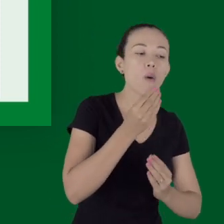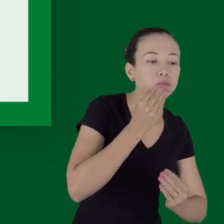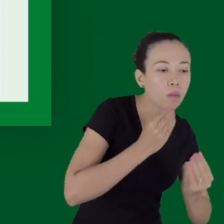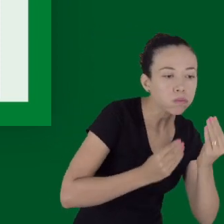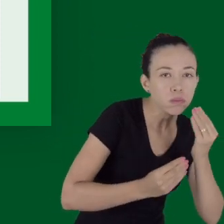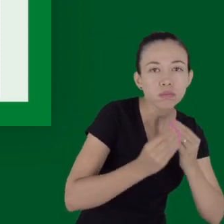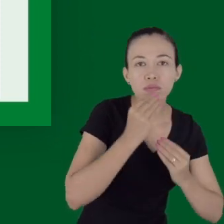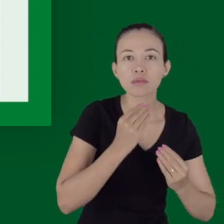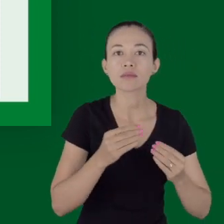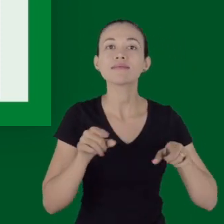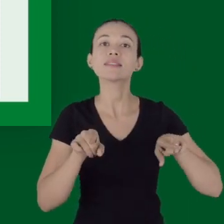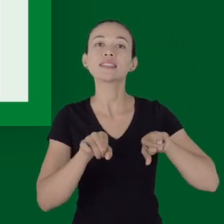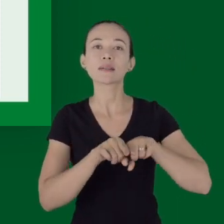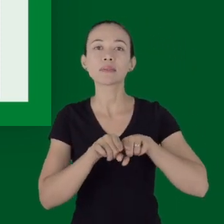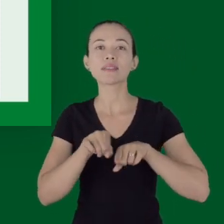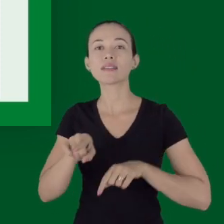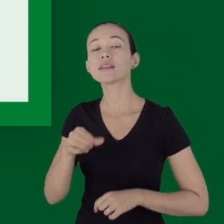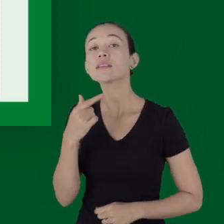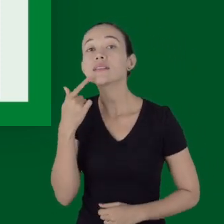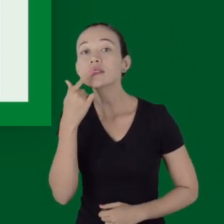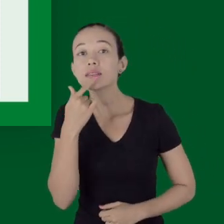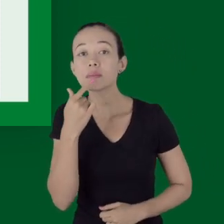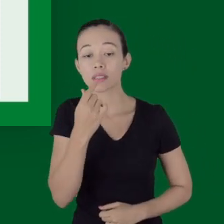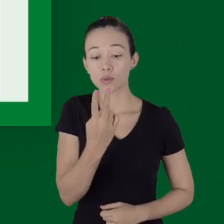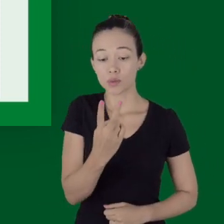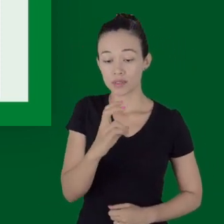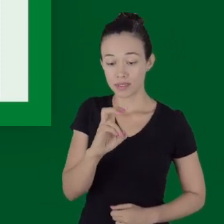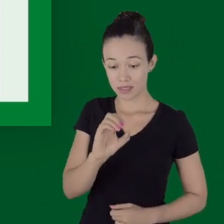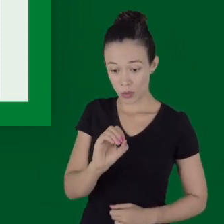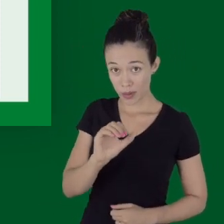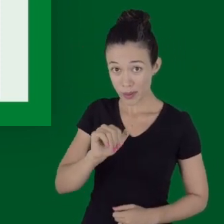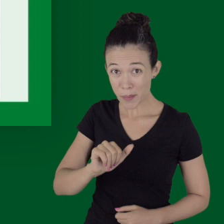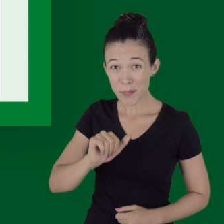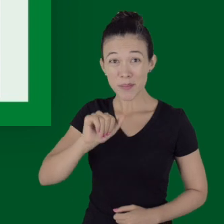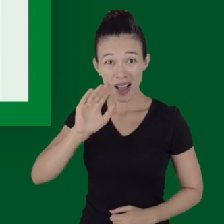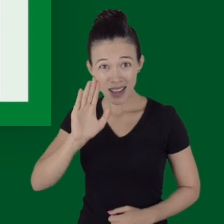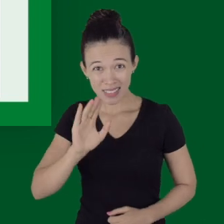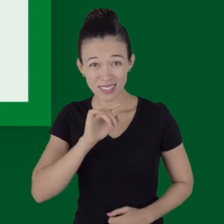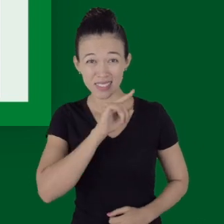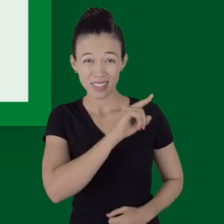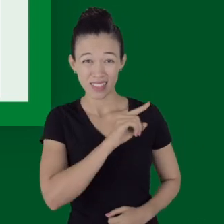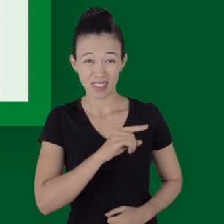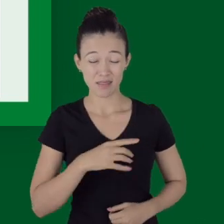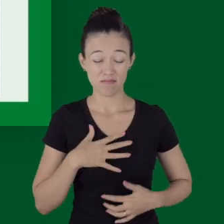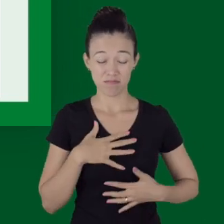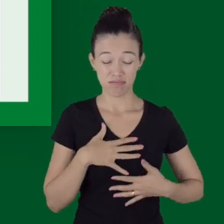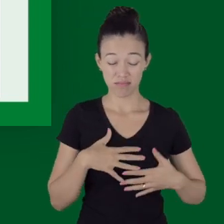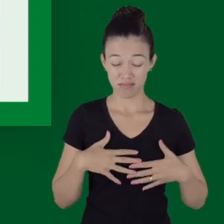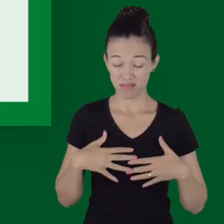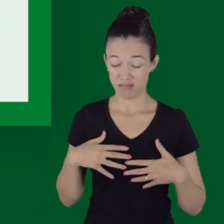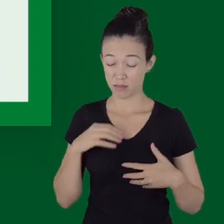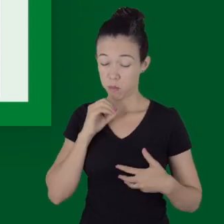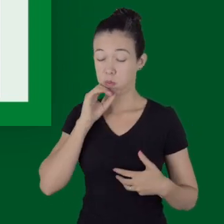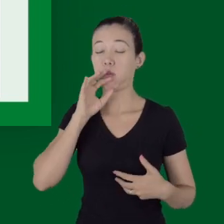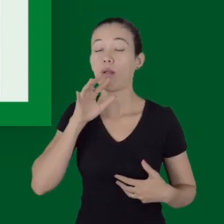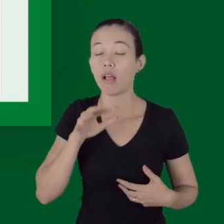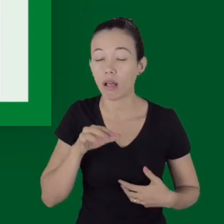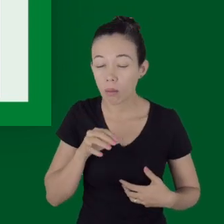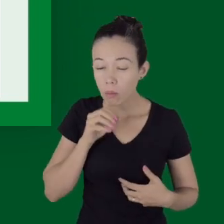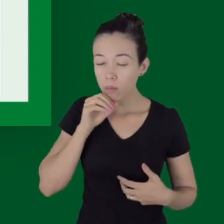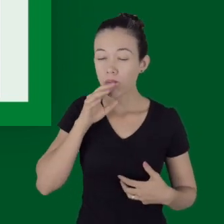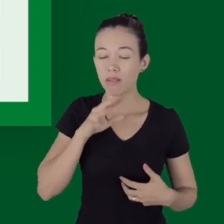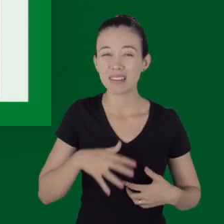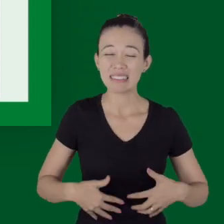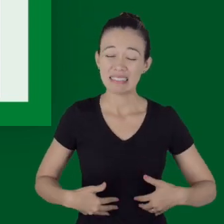antes ou acima de 250, caso ela esteja passando mal, né? Então, com